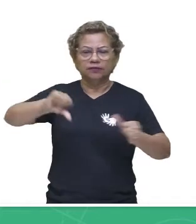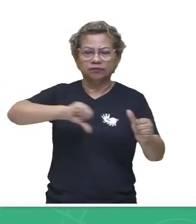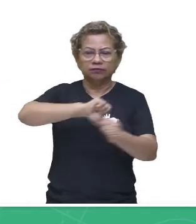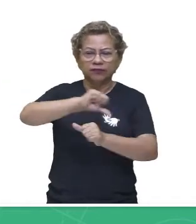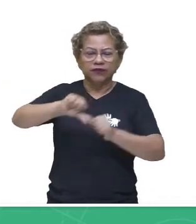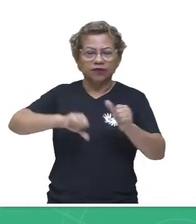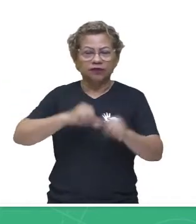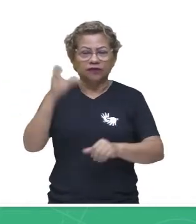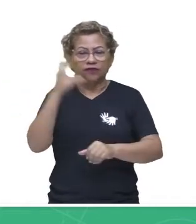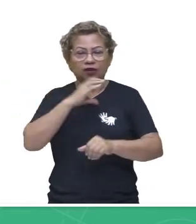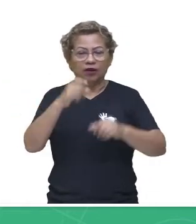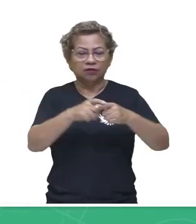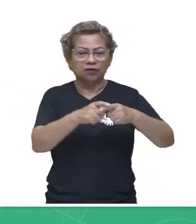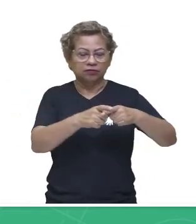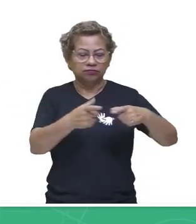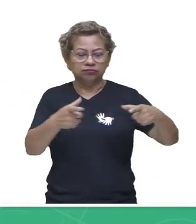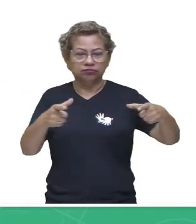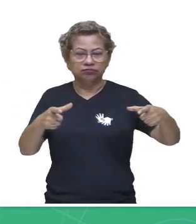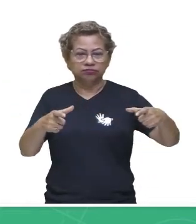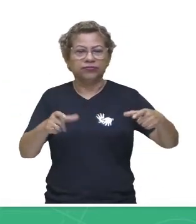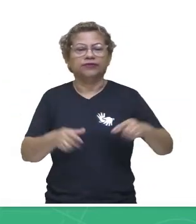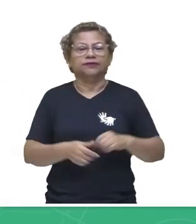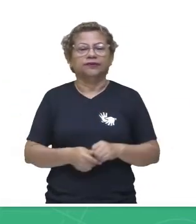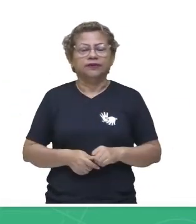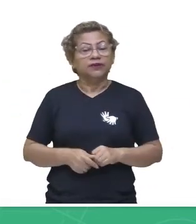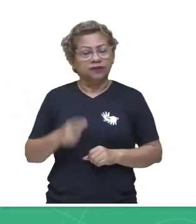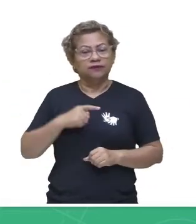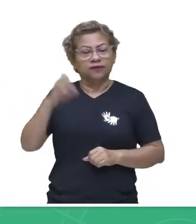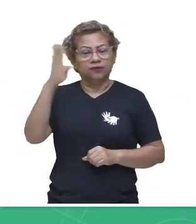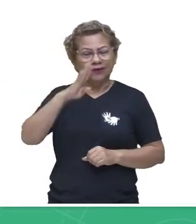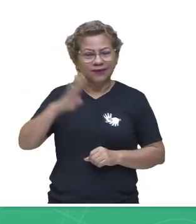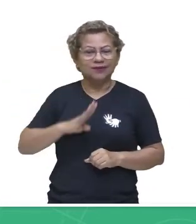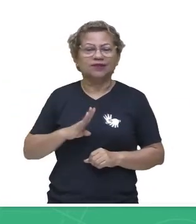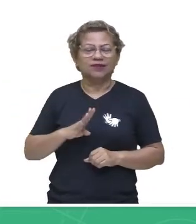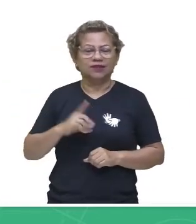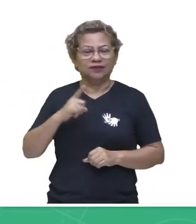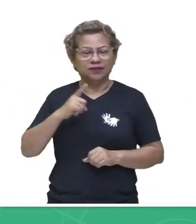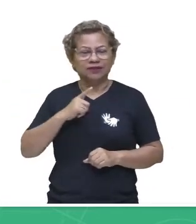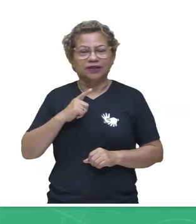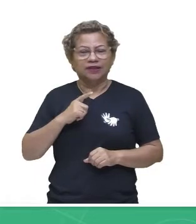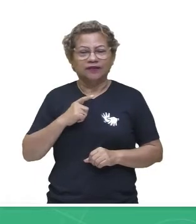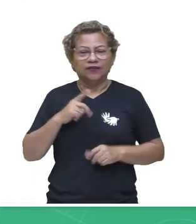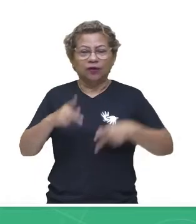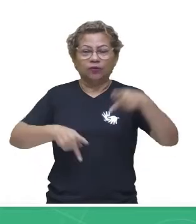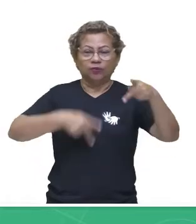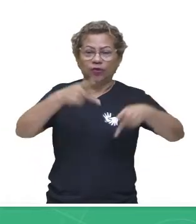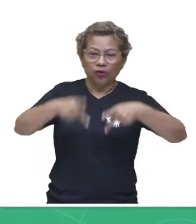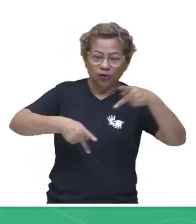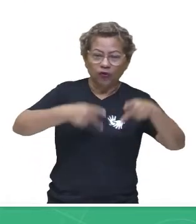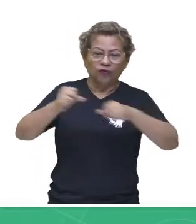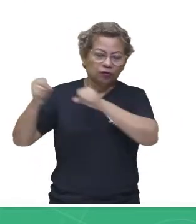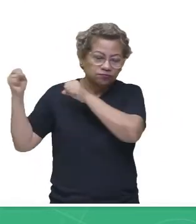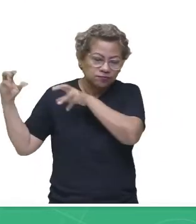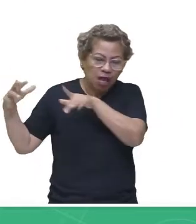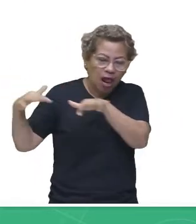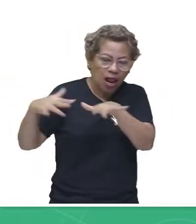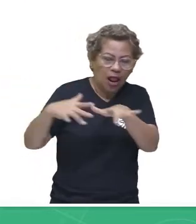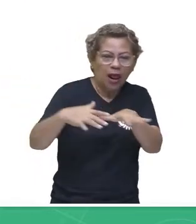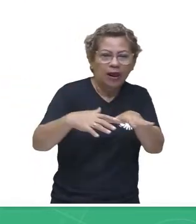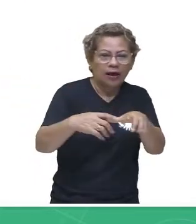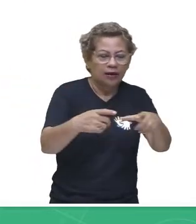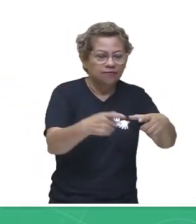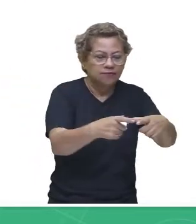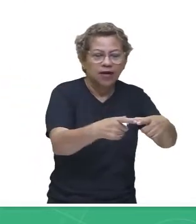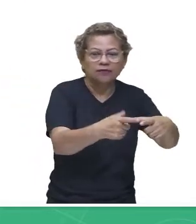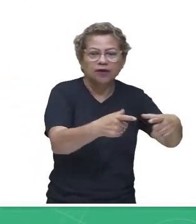acelerada que aconteceu no Brasil, né? Ou seja, aquela grande camada populacional que veio de vários lugares para